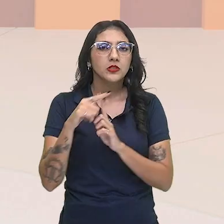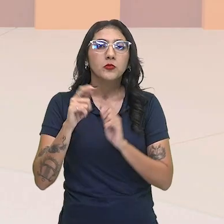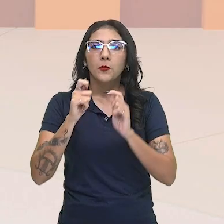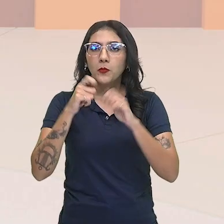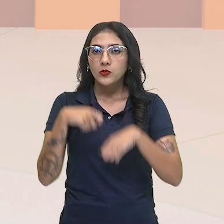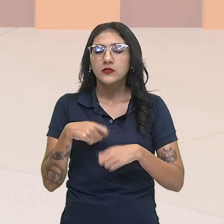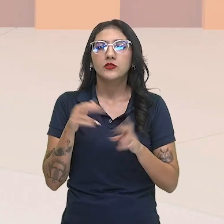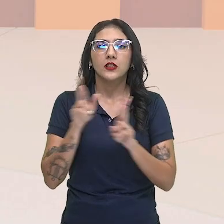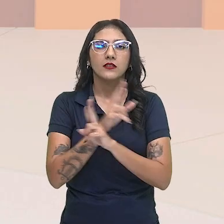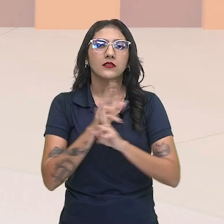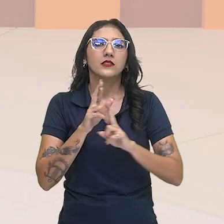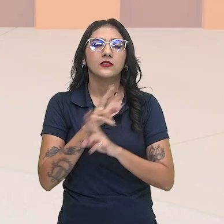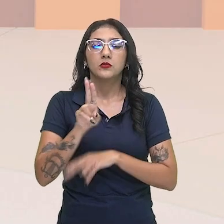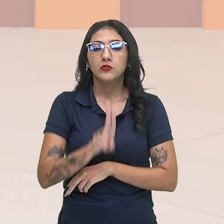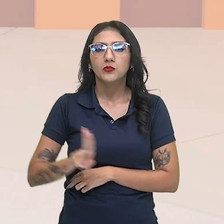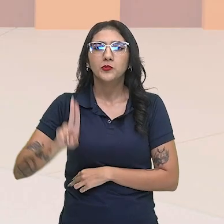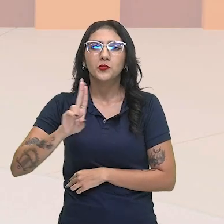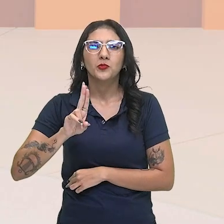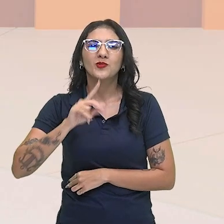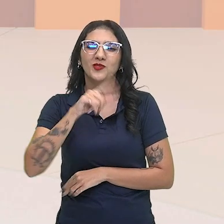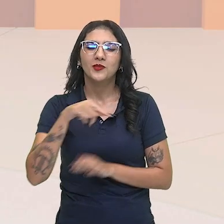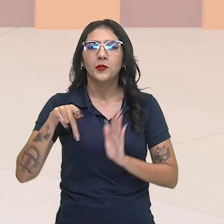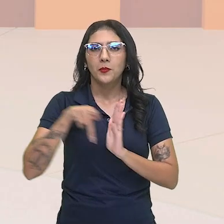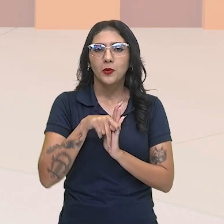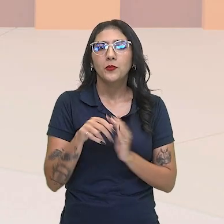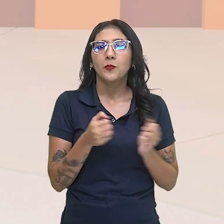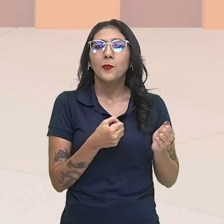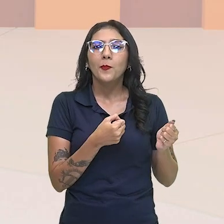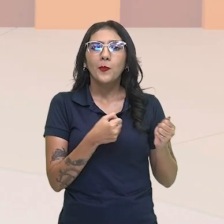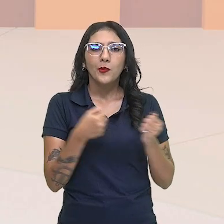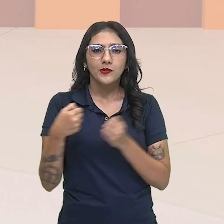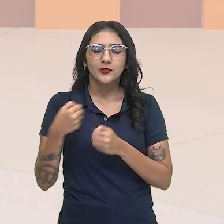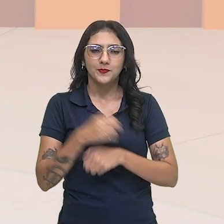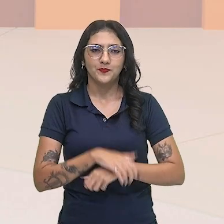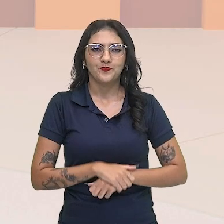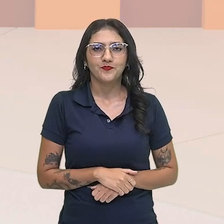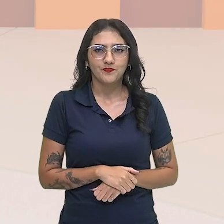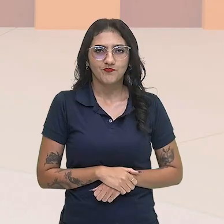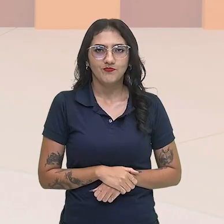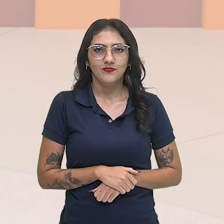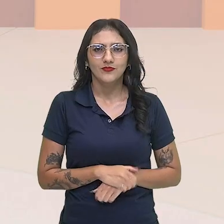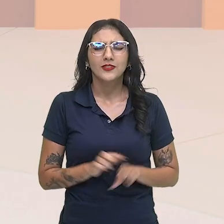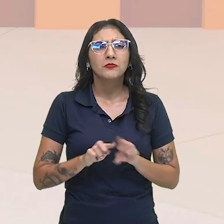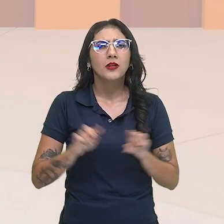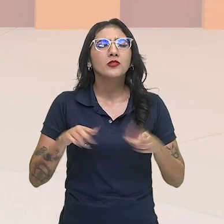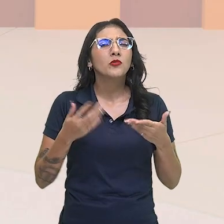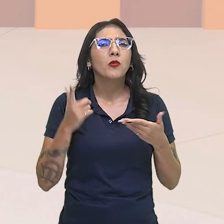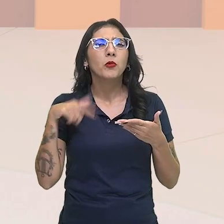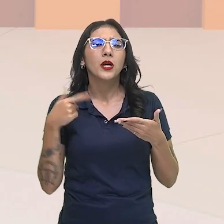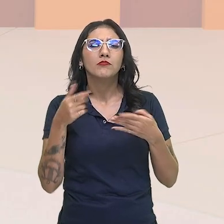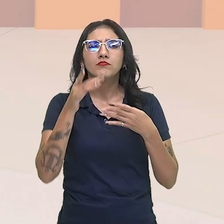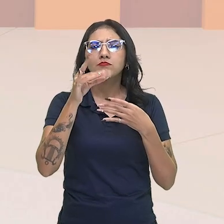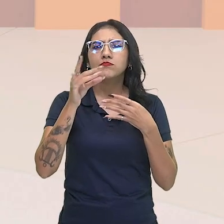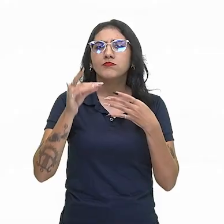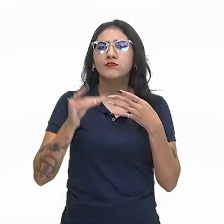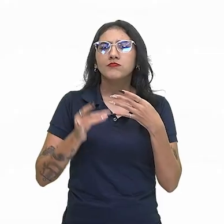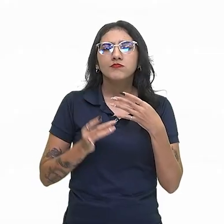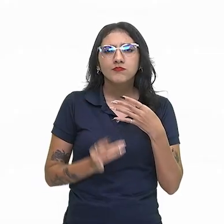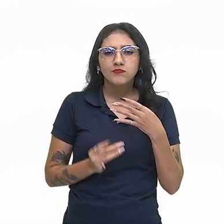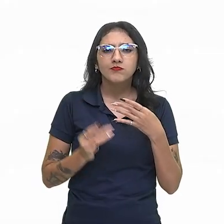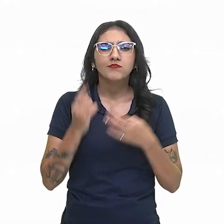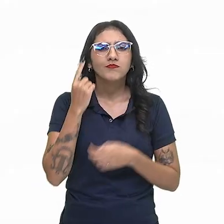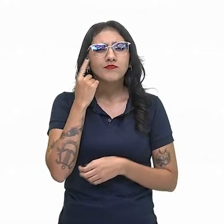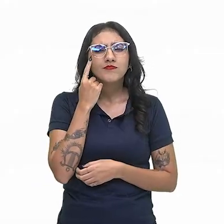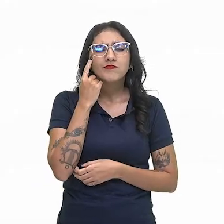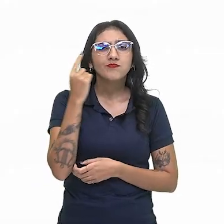relações onde o poder, ele, então, está presente. Quais são as formas, então, de exercer o poder? Vejam lá. Quais